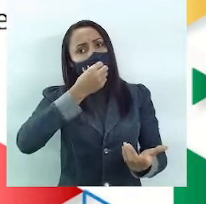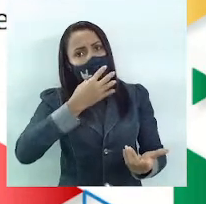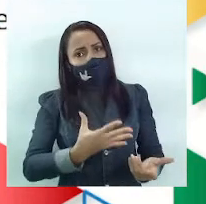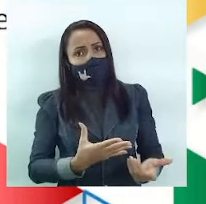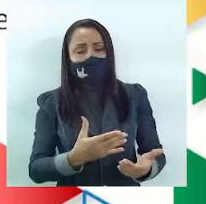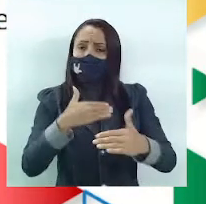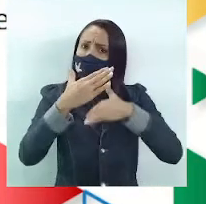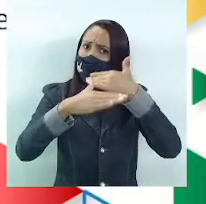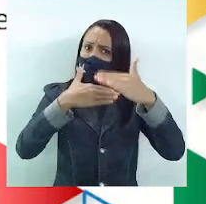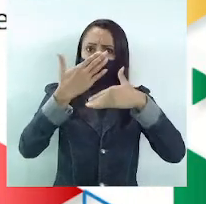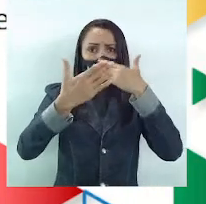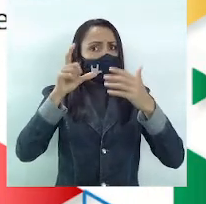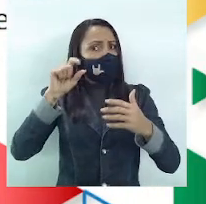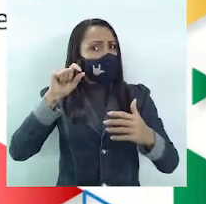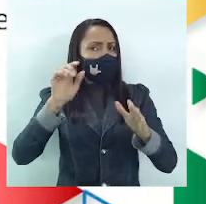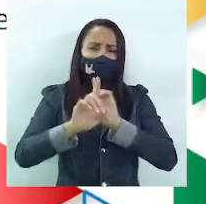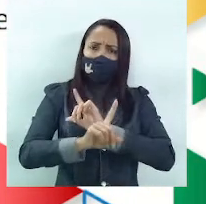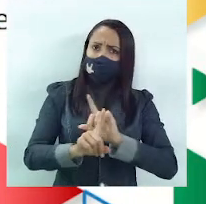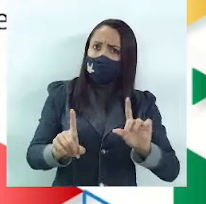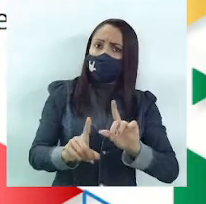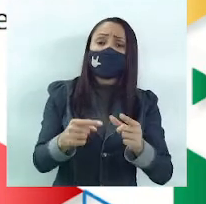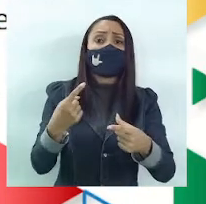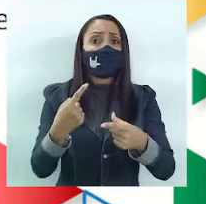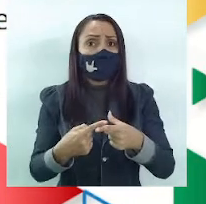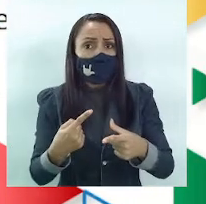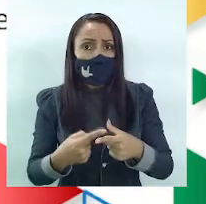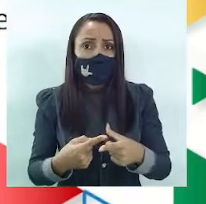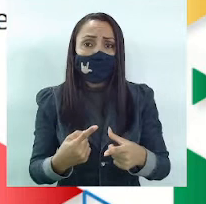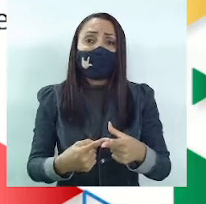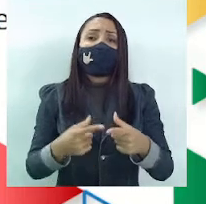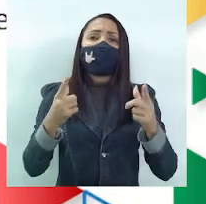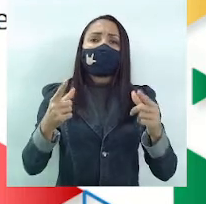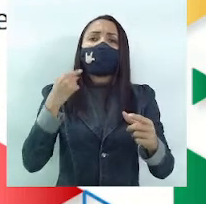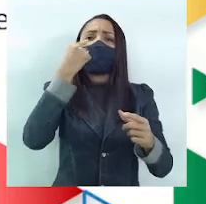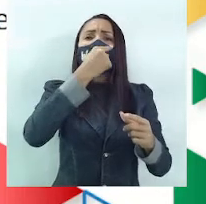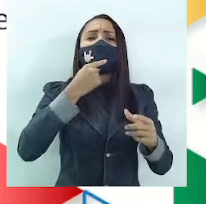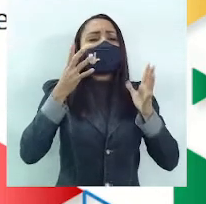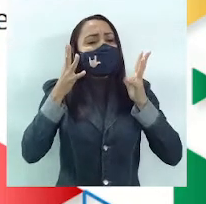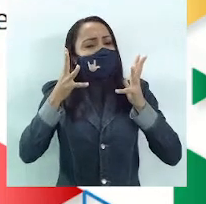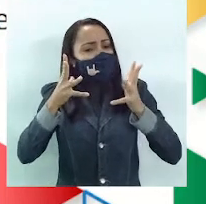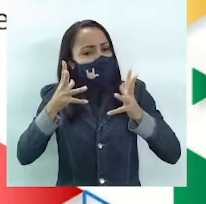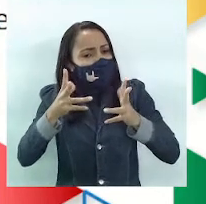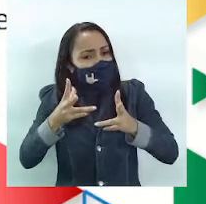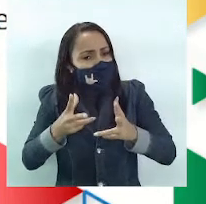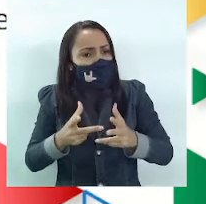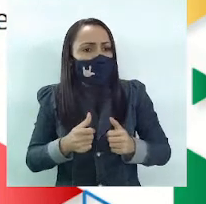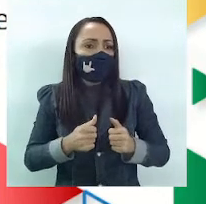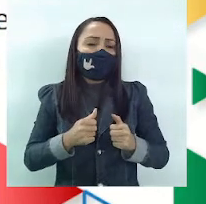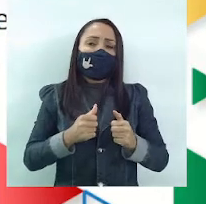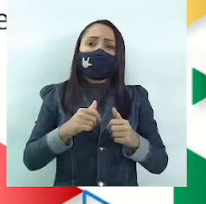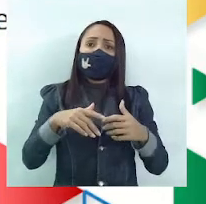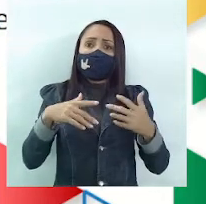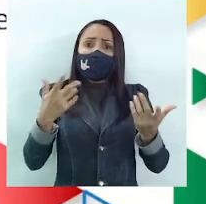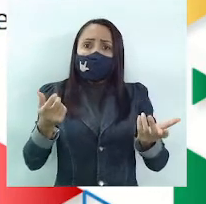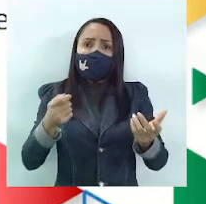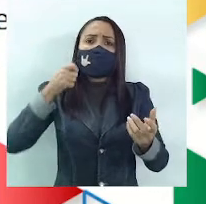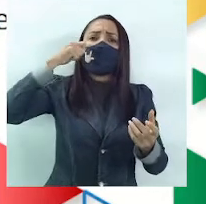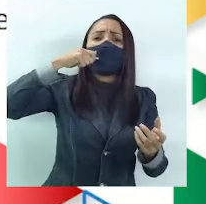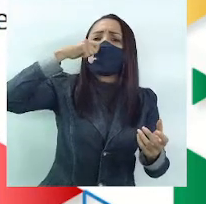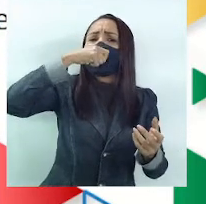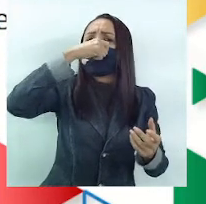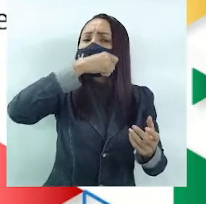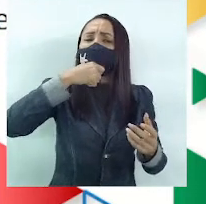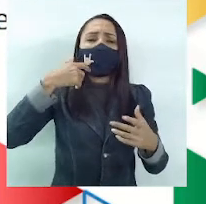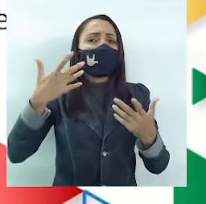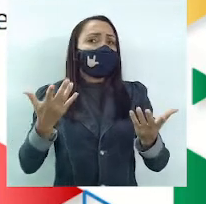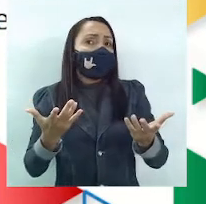desenvolvimento da cárie, não. Por quê? A sua higienização boa vai fazer que não suja a cárie. Além da alimentação,